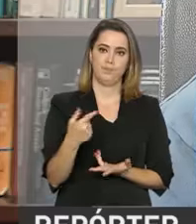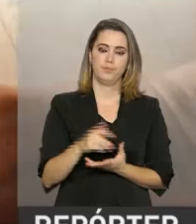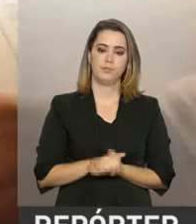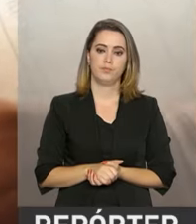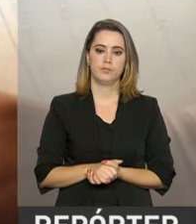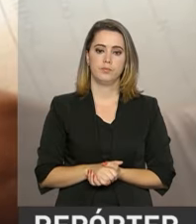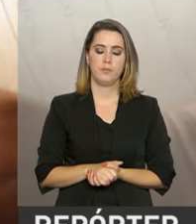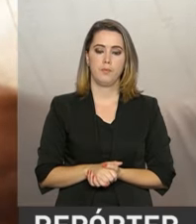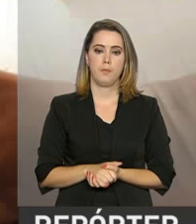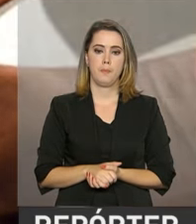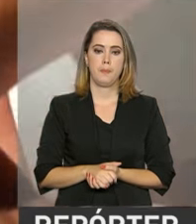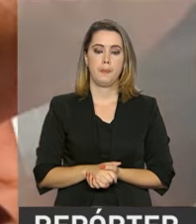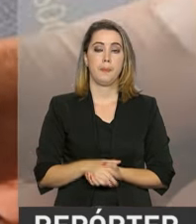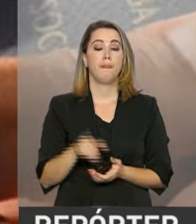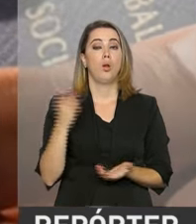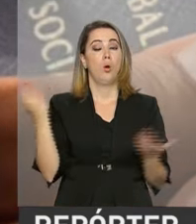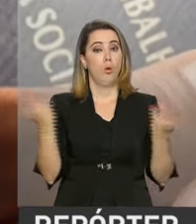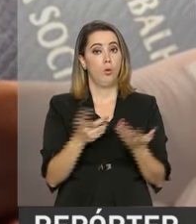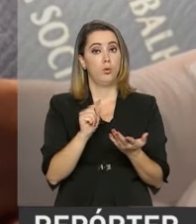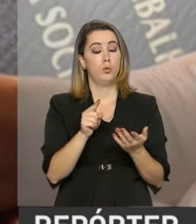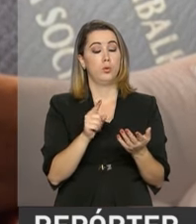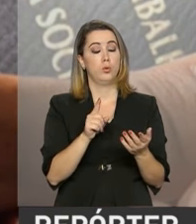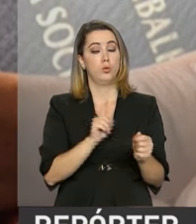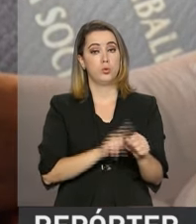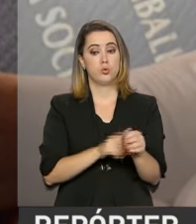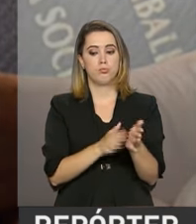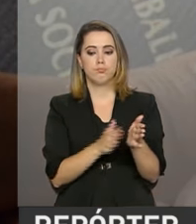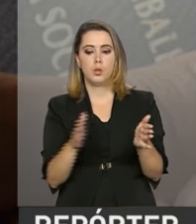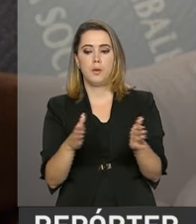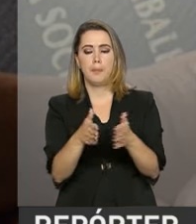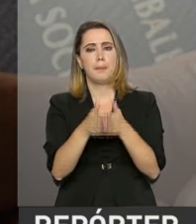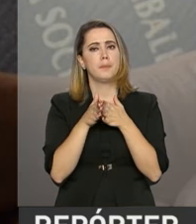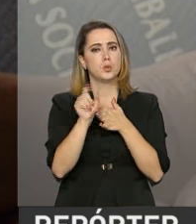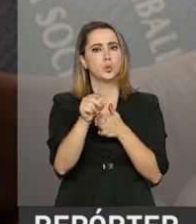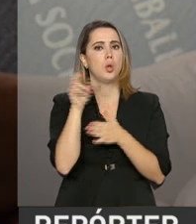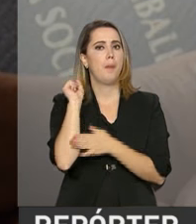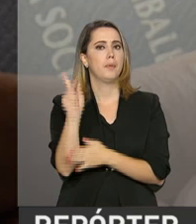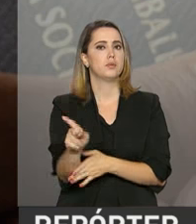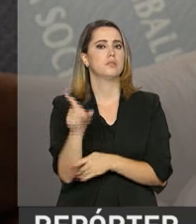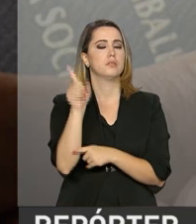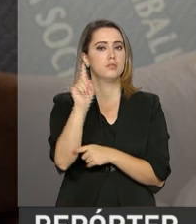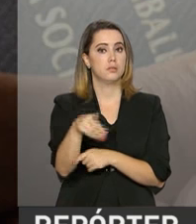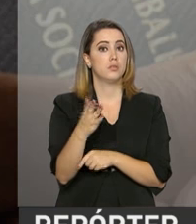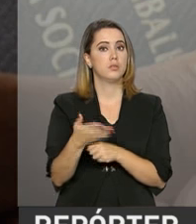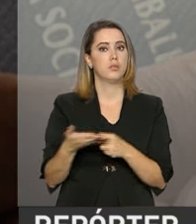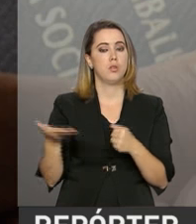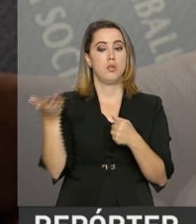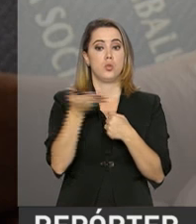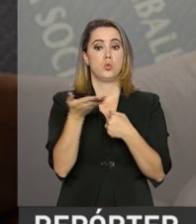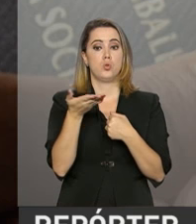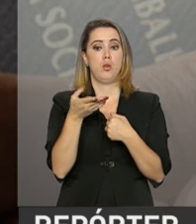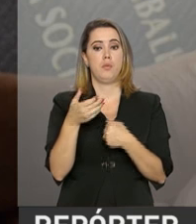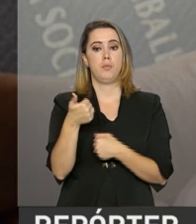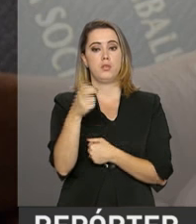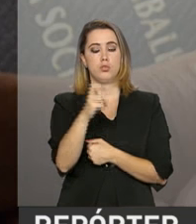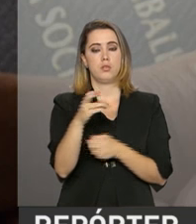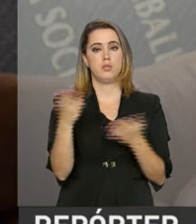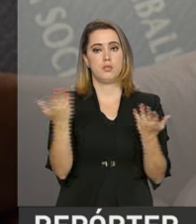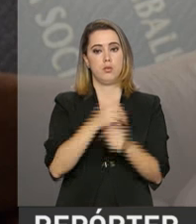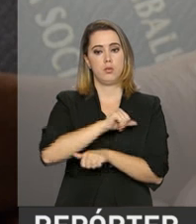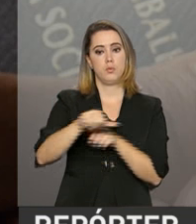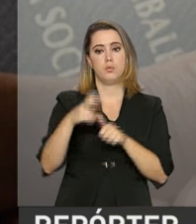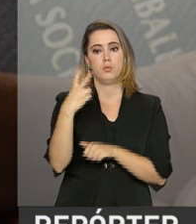aposentadoria. O tempo mínimo de contribuição para requerer a aposentadoria também sobe de 15 para 25